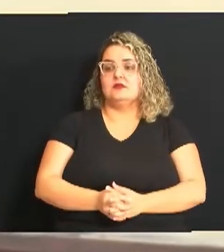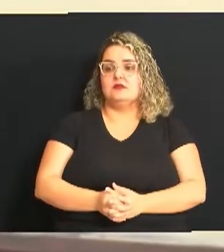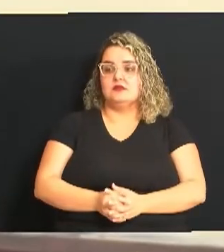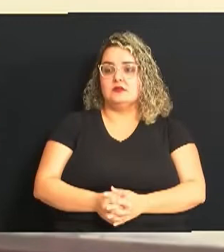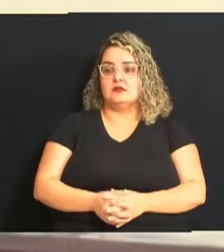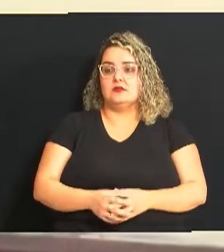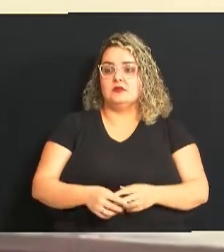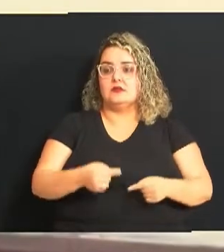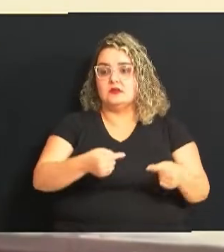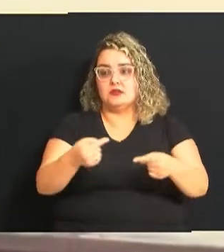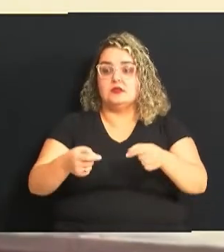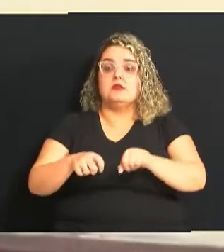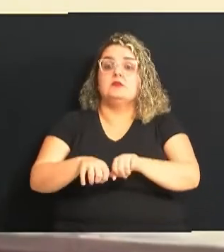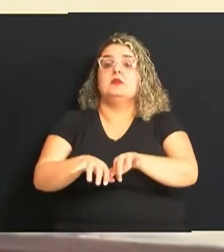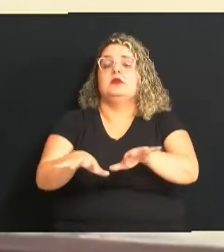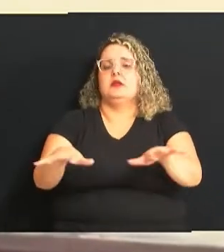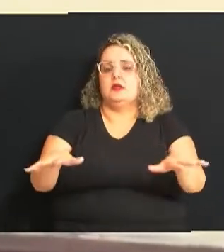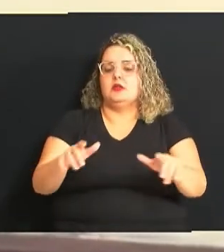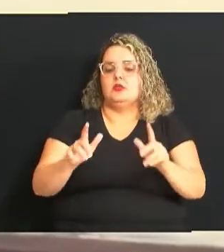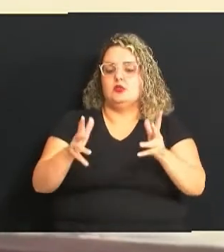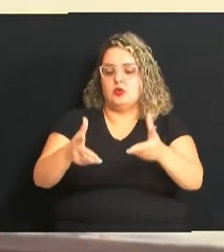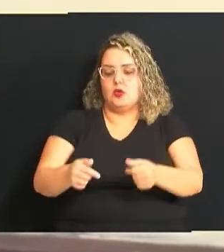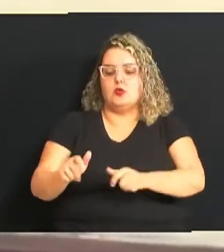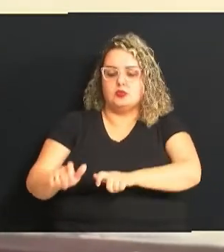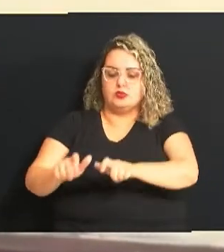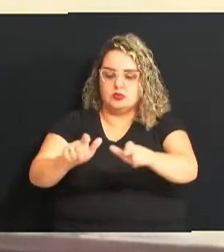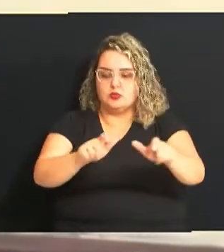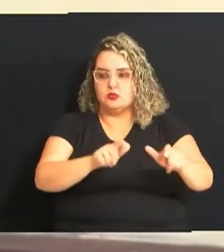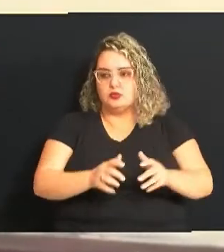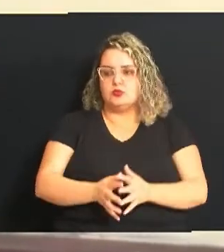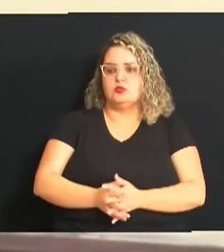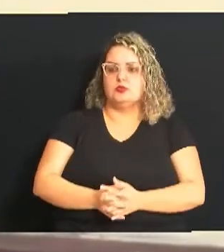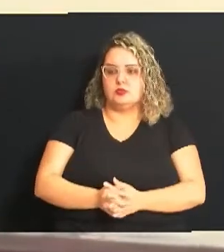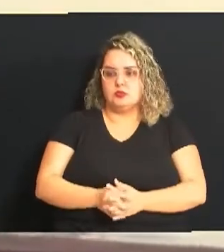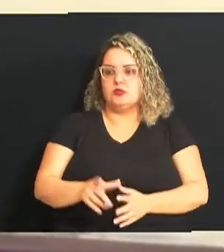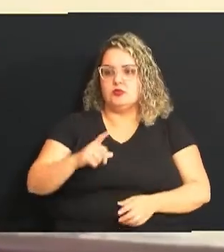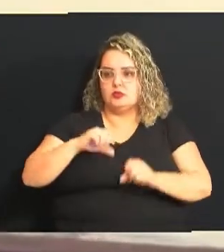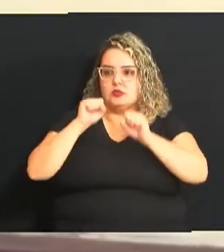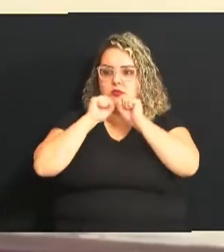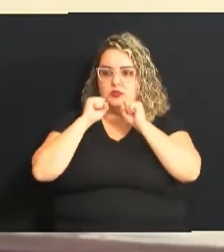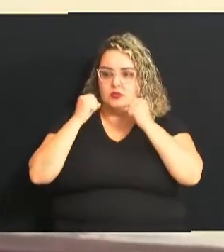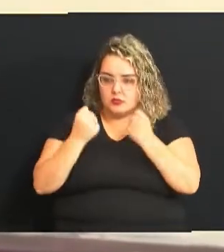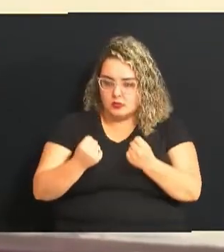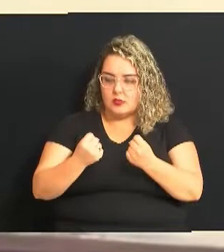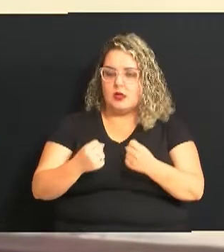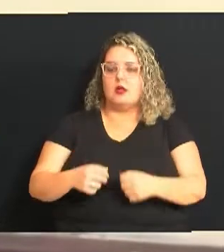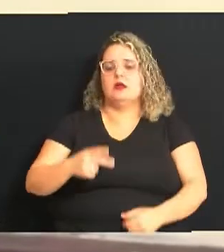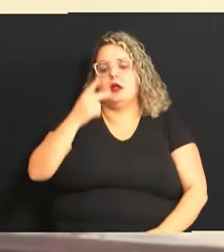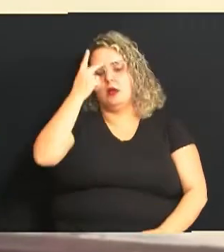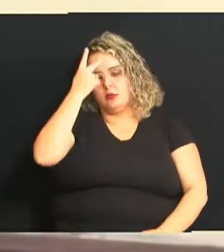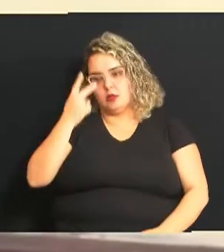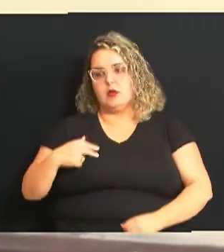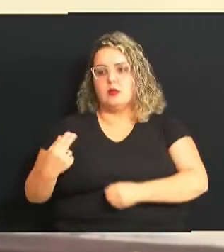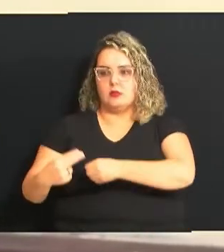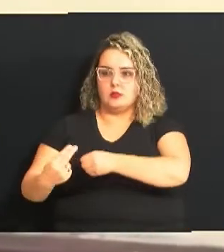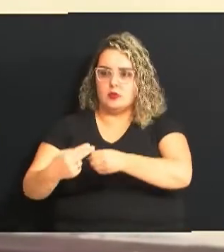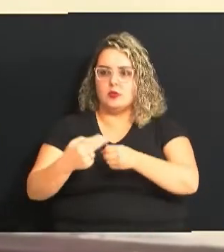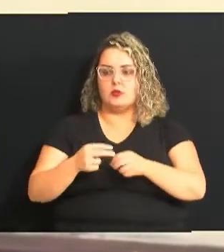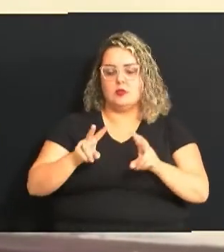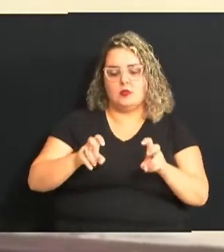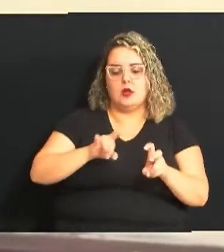até amplamente. Tivemos o seminário na própria Unicamp sobre o tema do